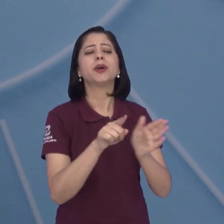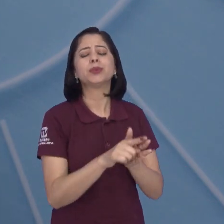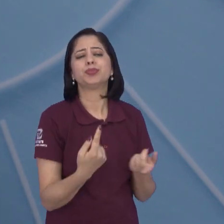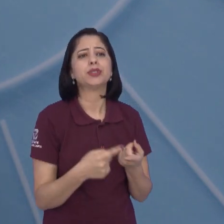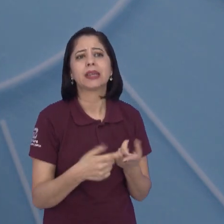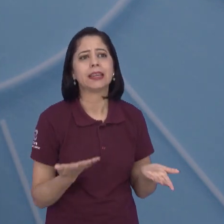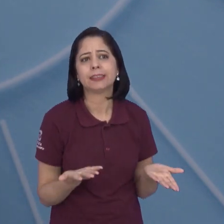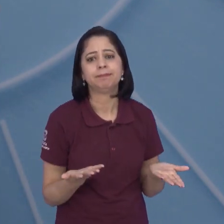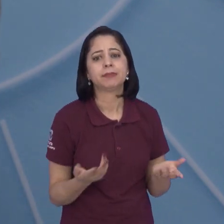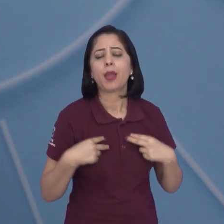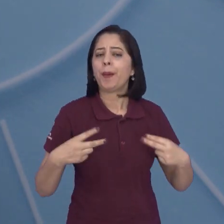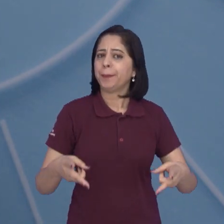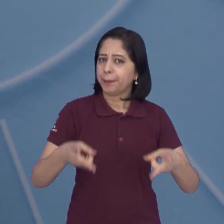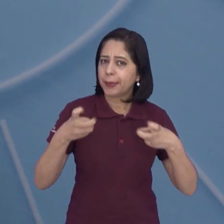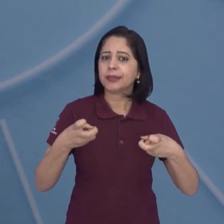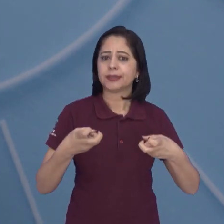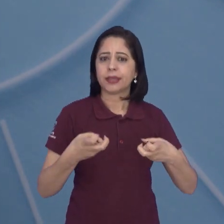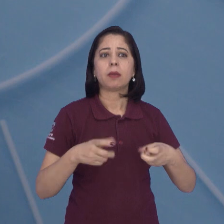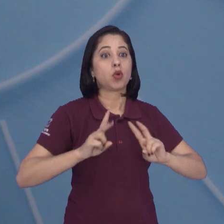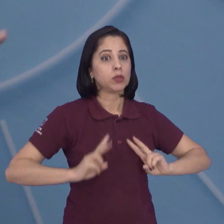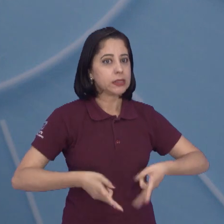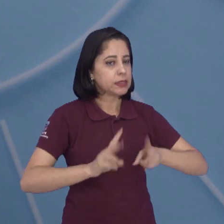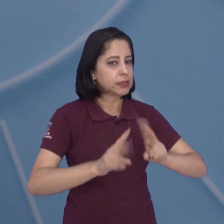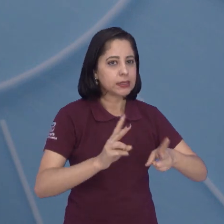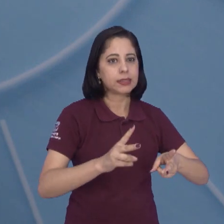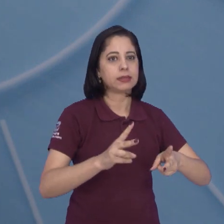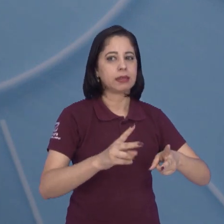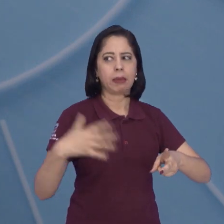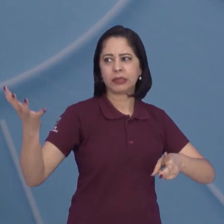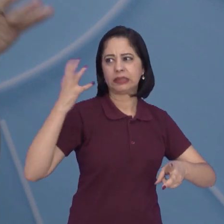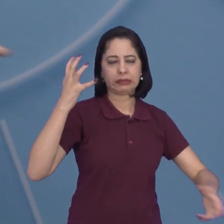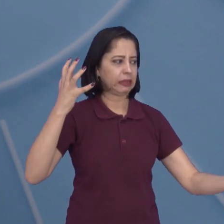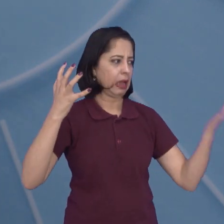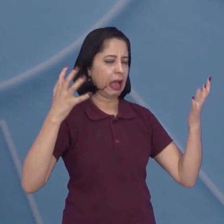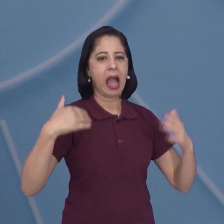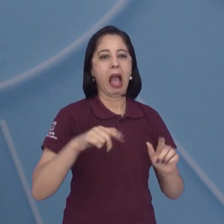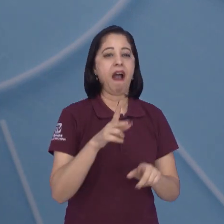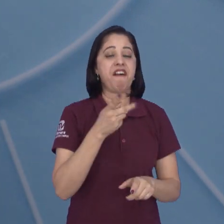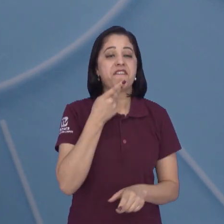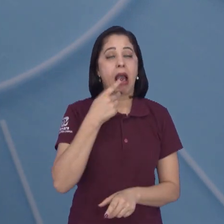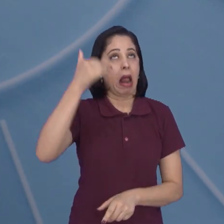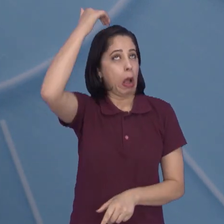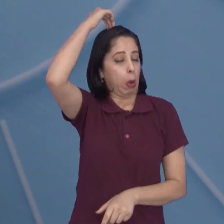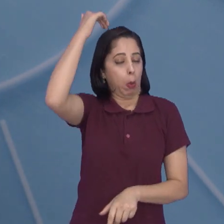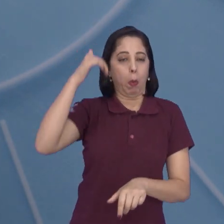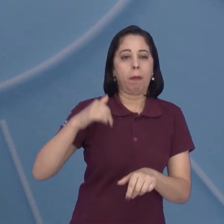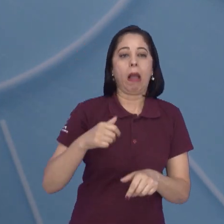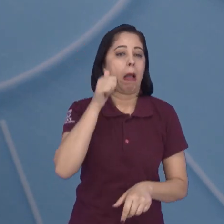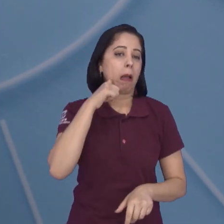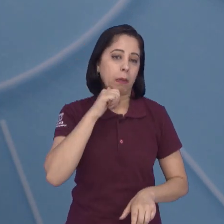gente percebe muitas coisas recaindo, né, em cima da mulher ainda. Como que está a nossa legislação nesse